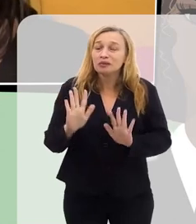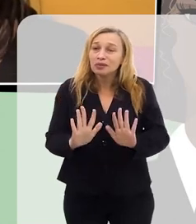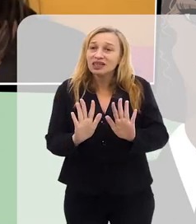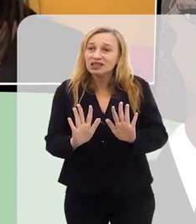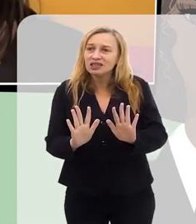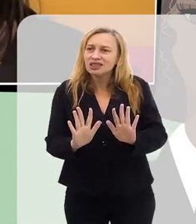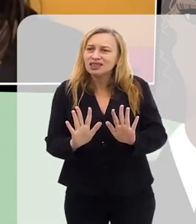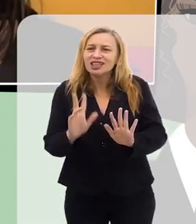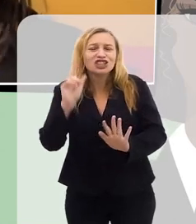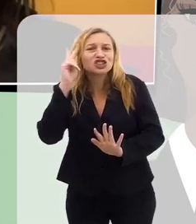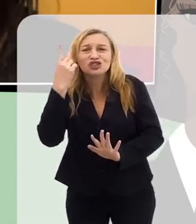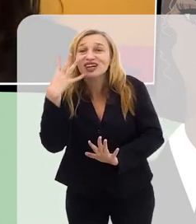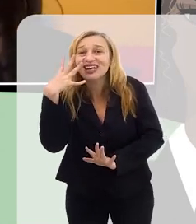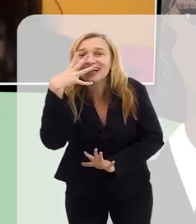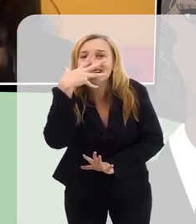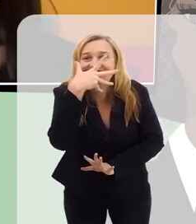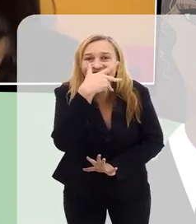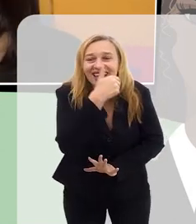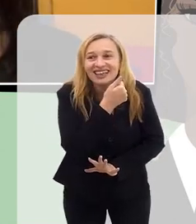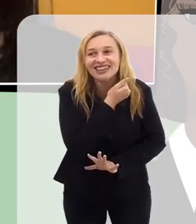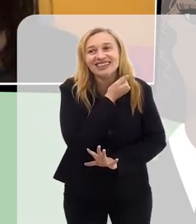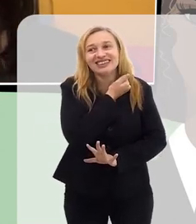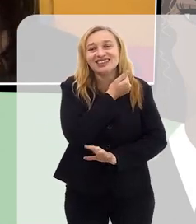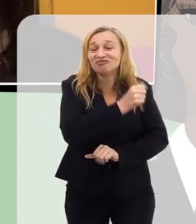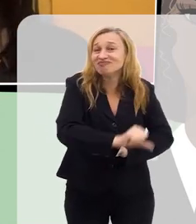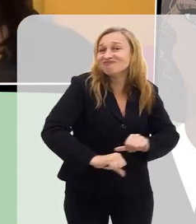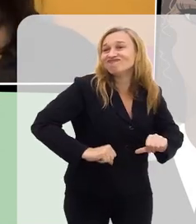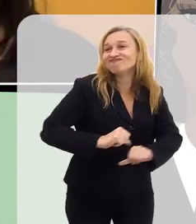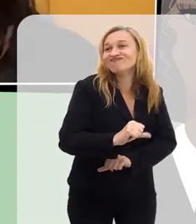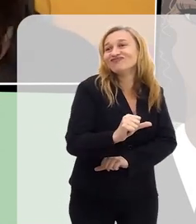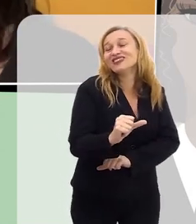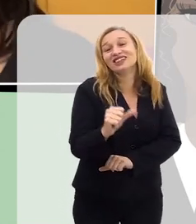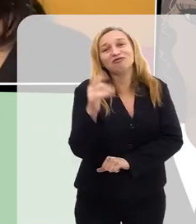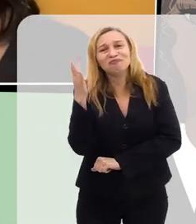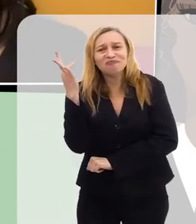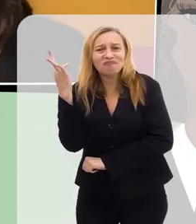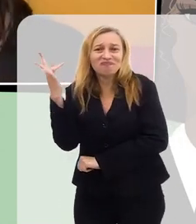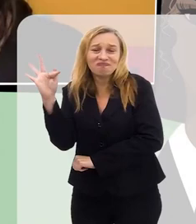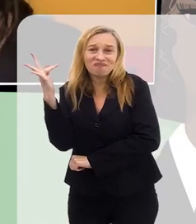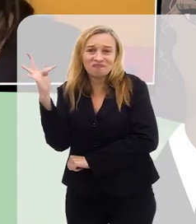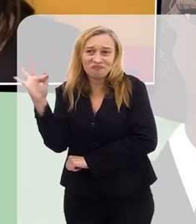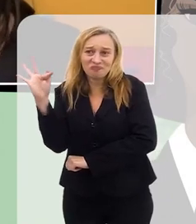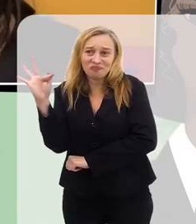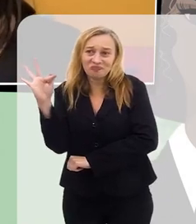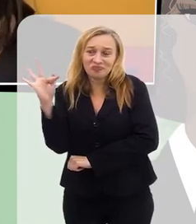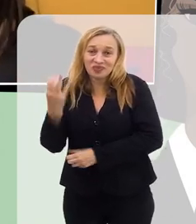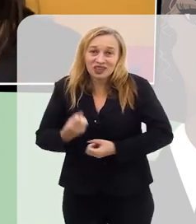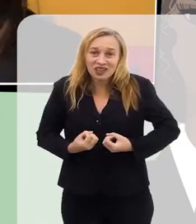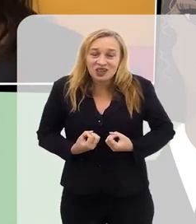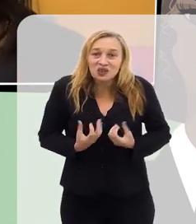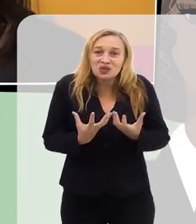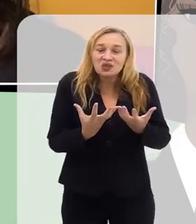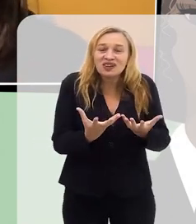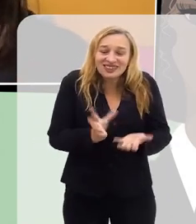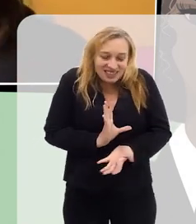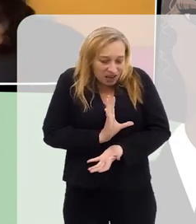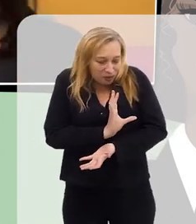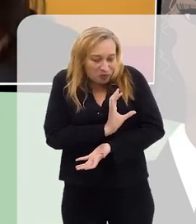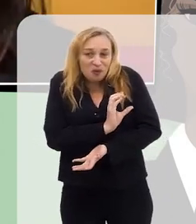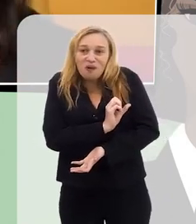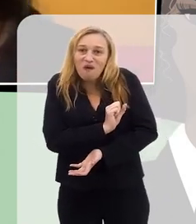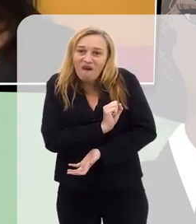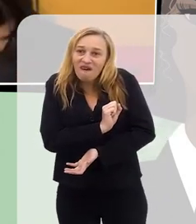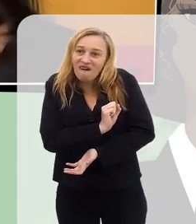doloroso, mas que história linda. Uma transformação de dor em doação